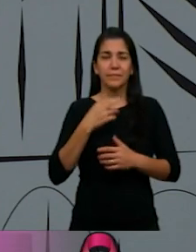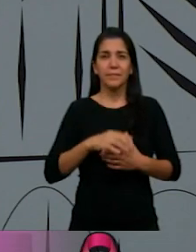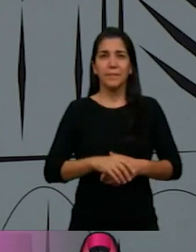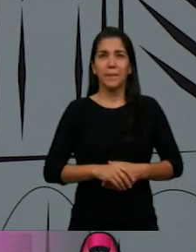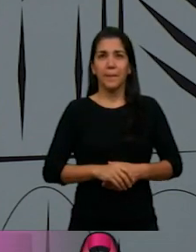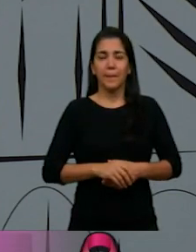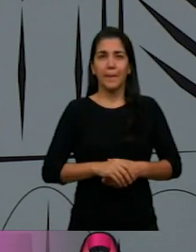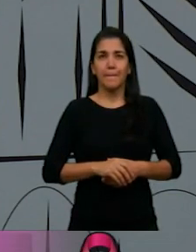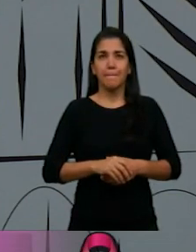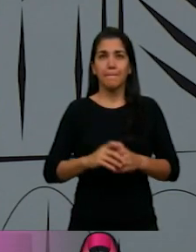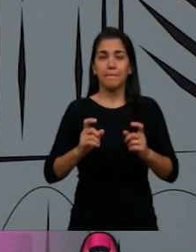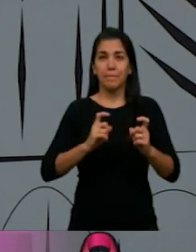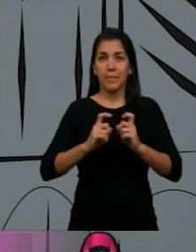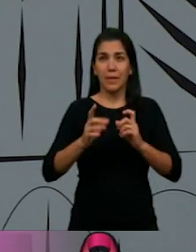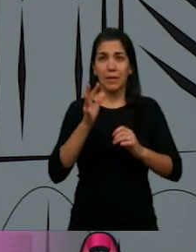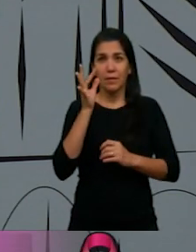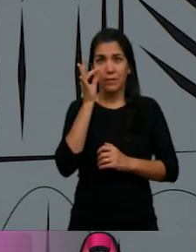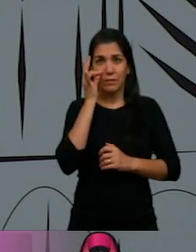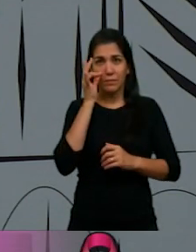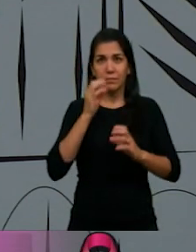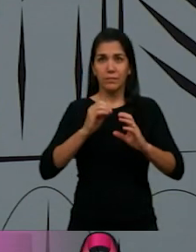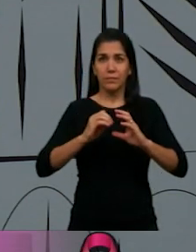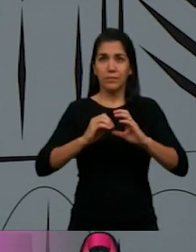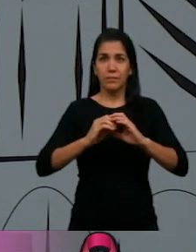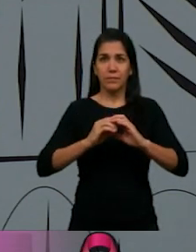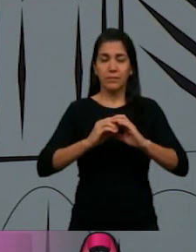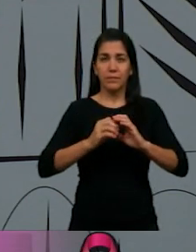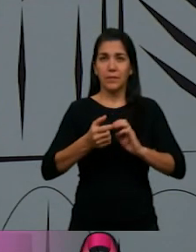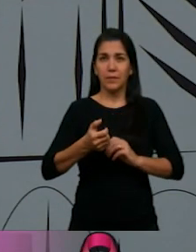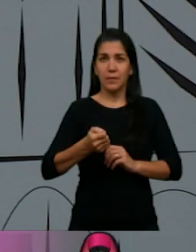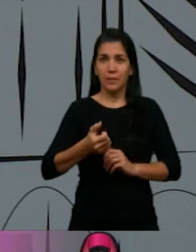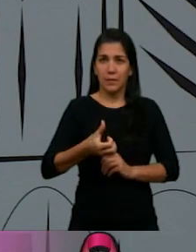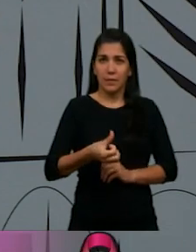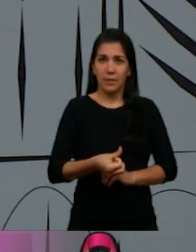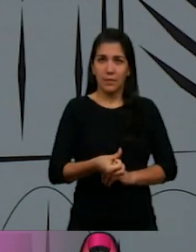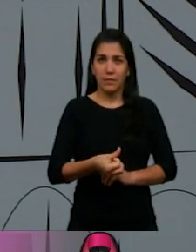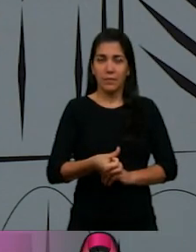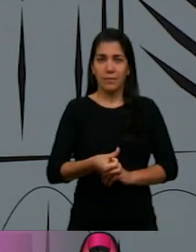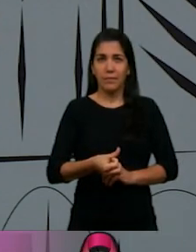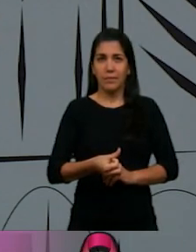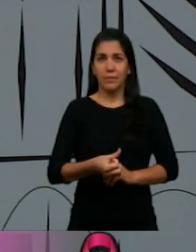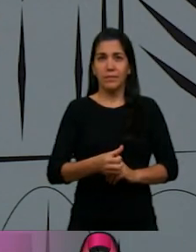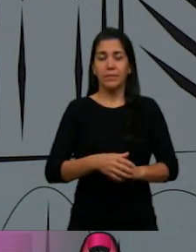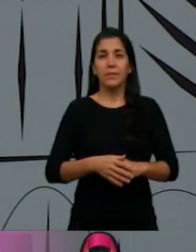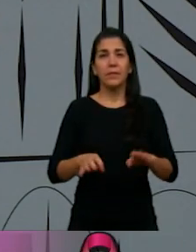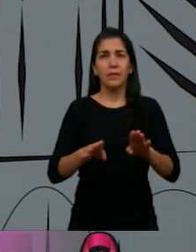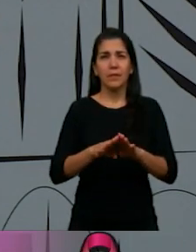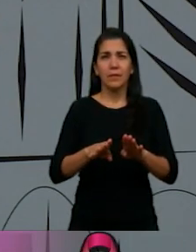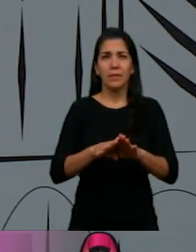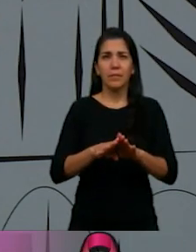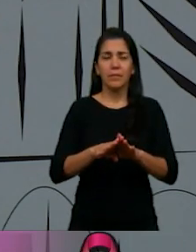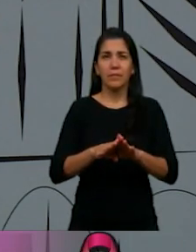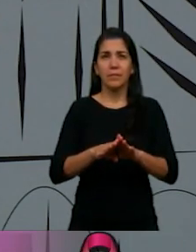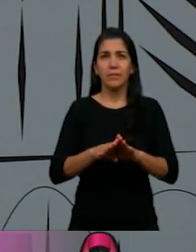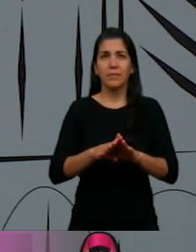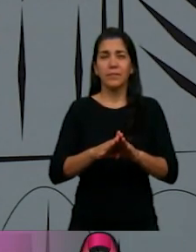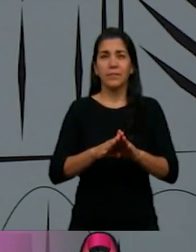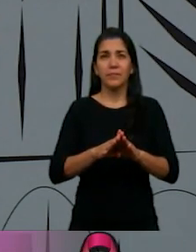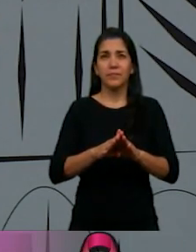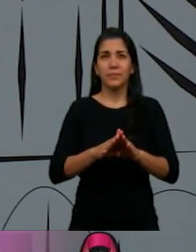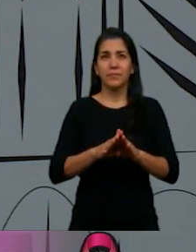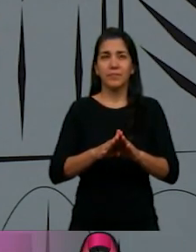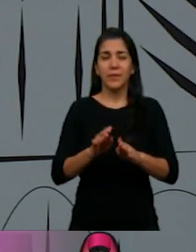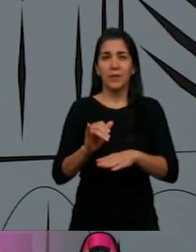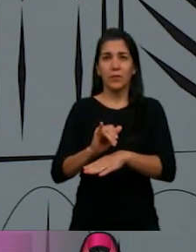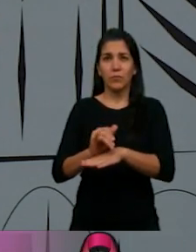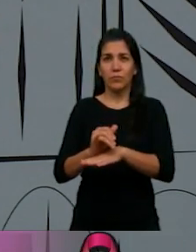A sessão é transmitida ao vivo pela TV Câmara, no canal 6 do Sistema NET Digital, e ainda pelo canal da Câmara no YouTube